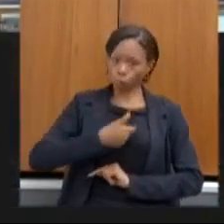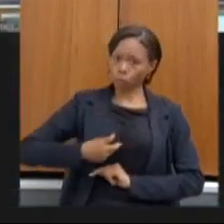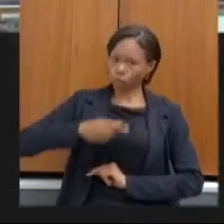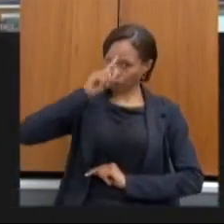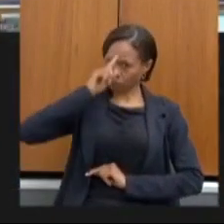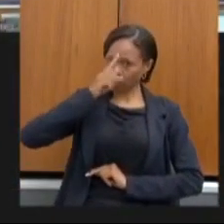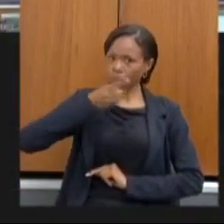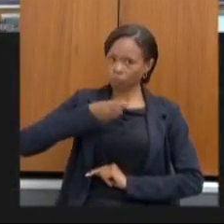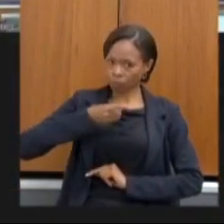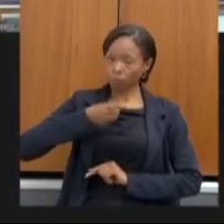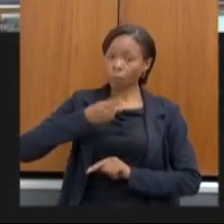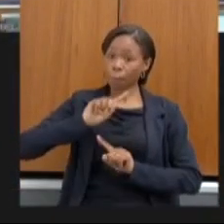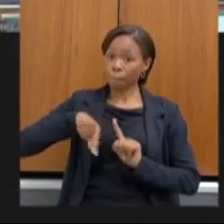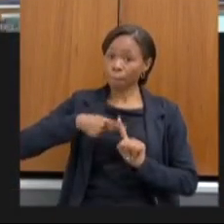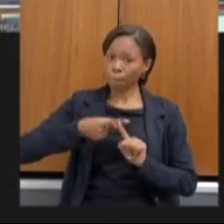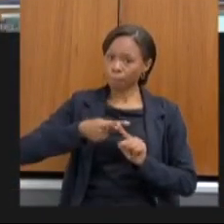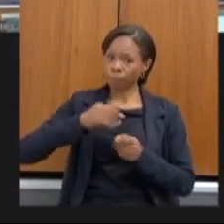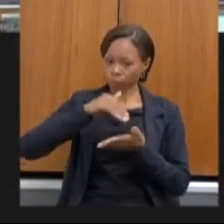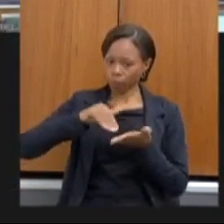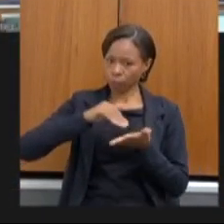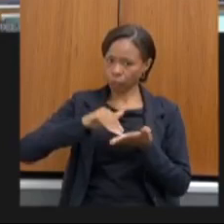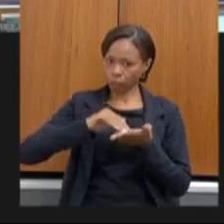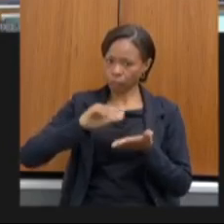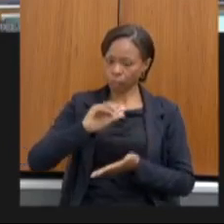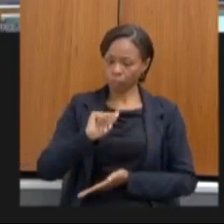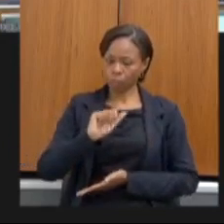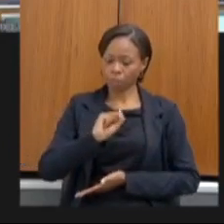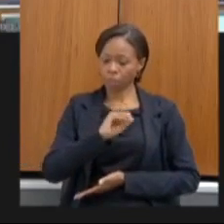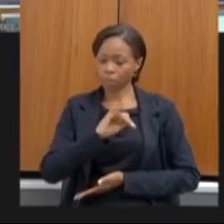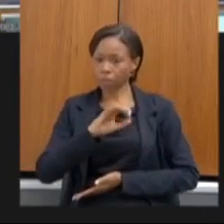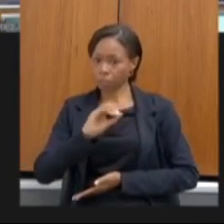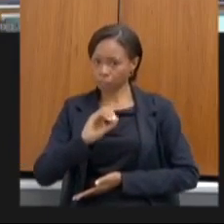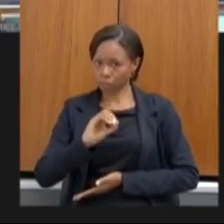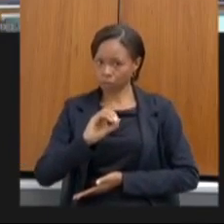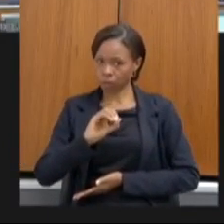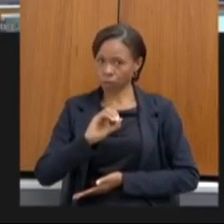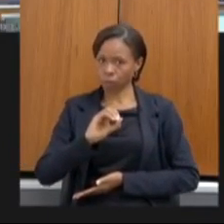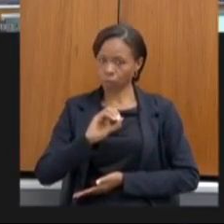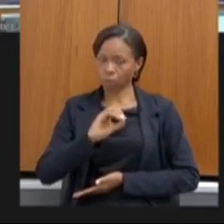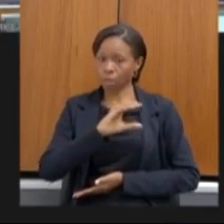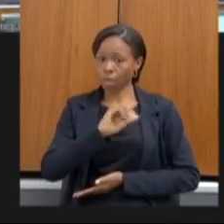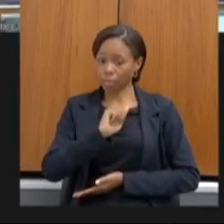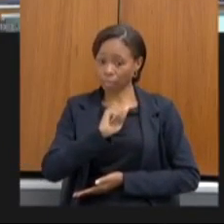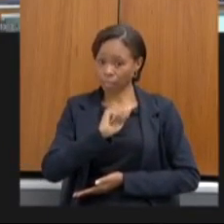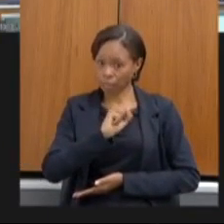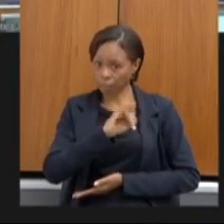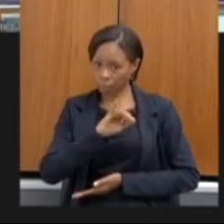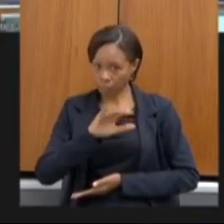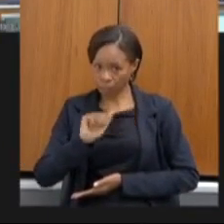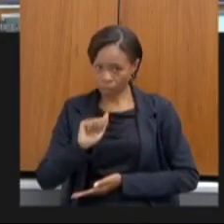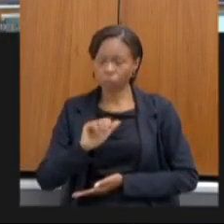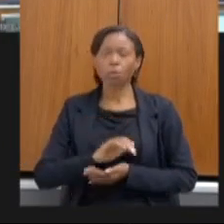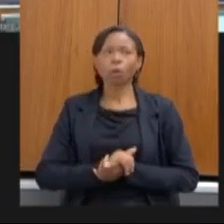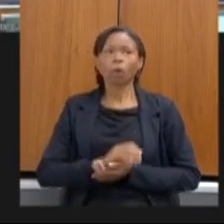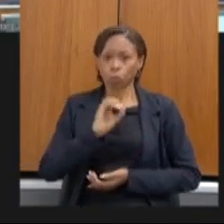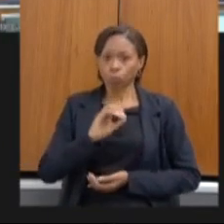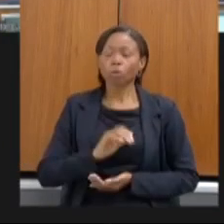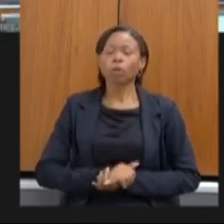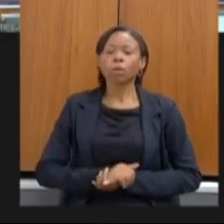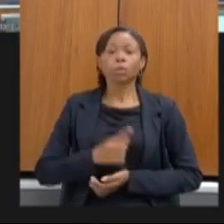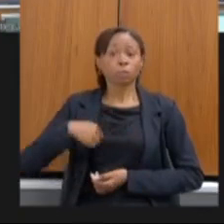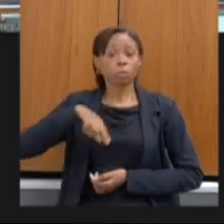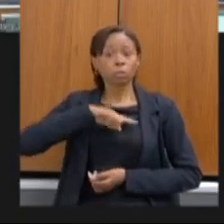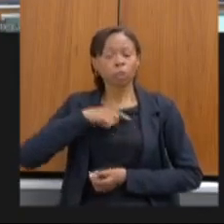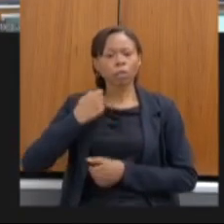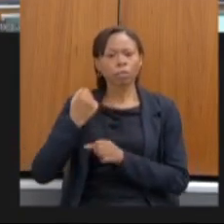articulação do secretário Castro Azevedo Rocha Acácio Rosa Rocha Azevedo nós fizemos a